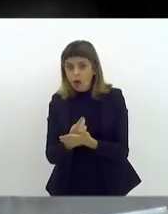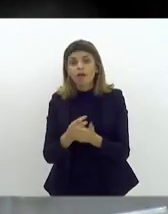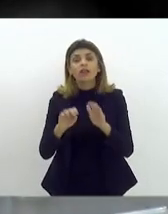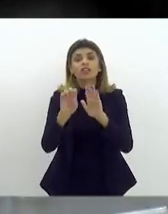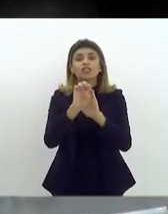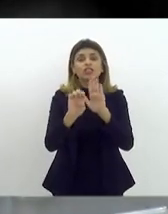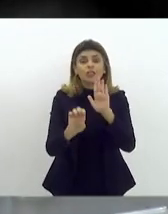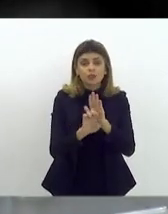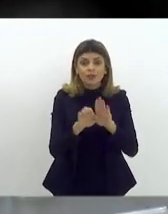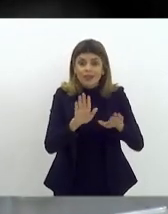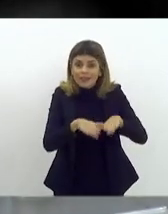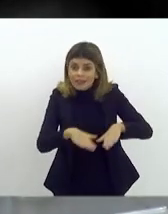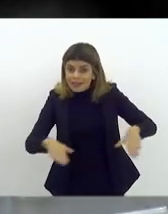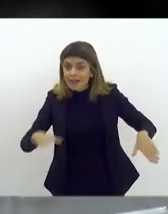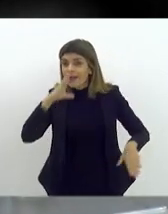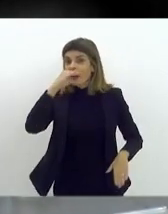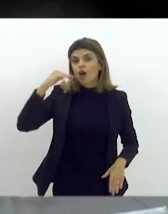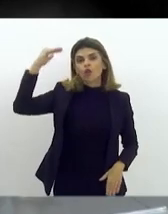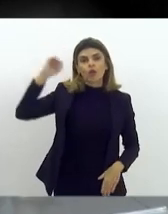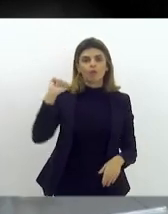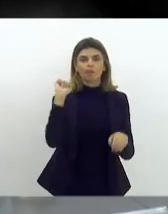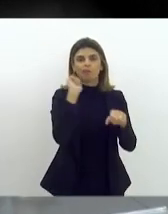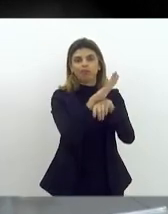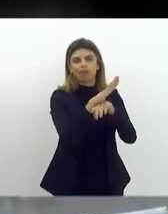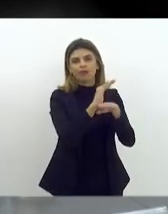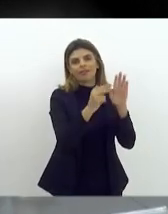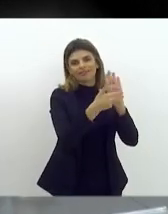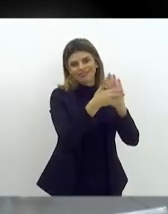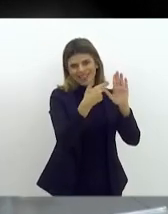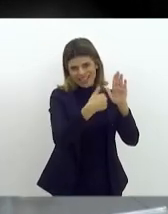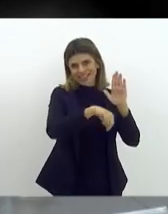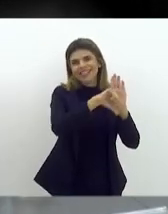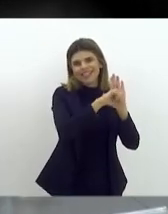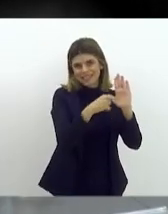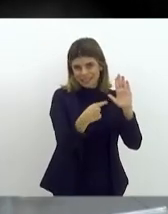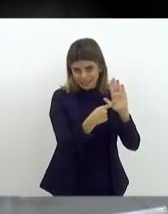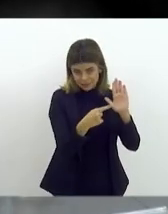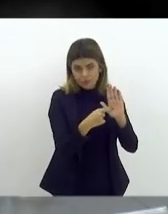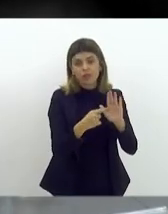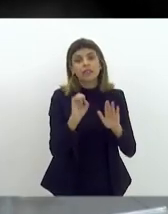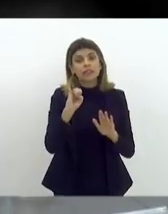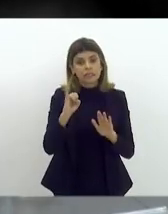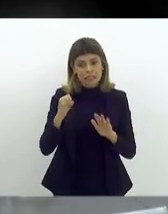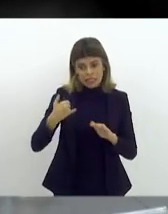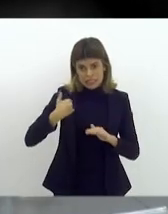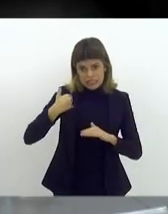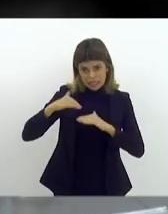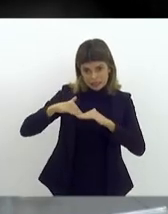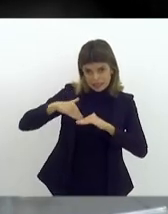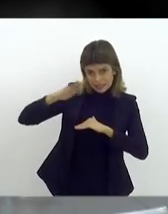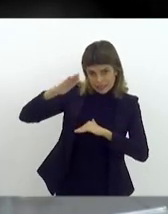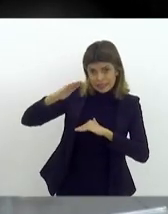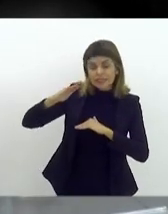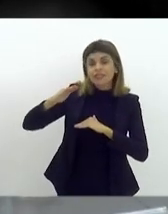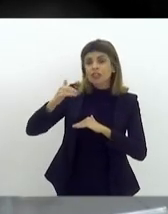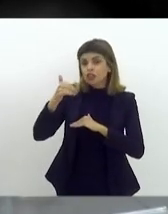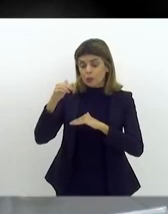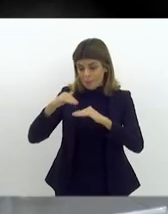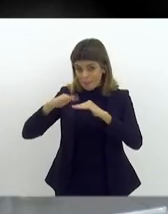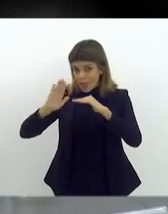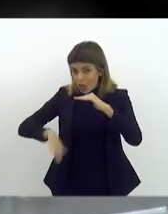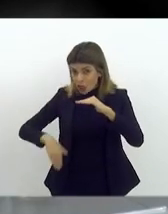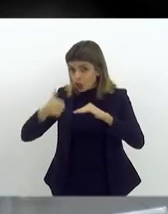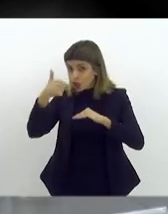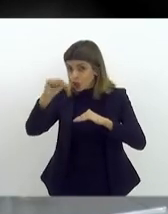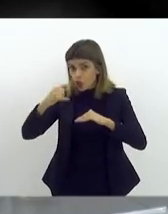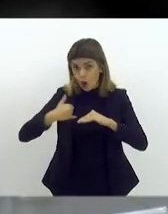Estatuto da Criança e do Adolescente então eu coloquei aqui Expresso para vocês que se a vítima for menor de 18 anos a gente vai ter a configuração